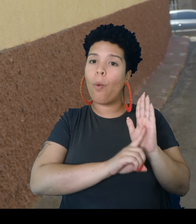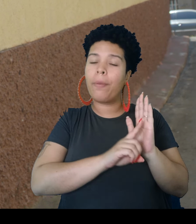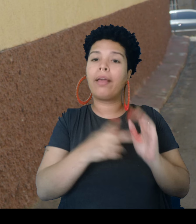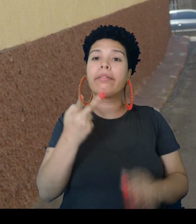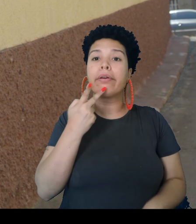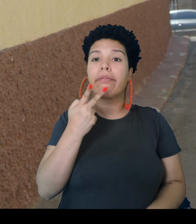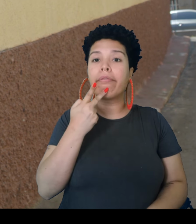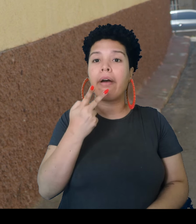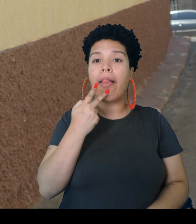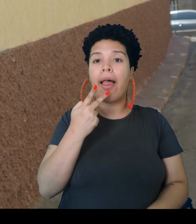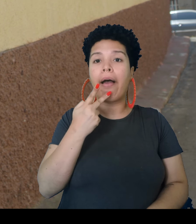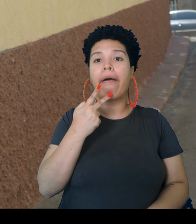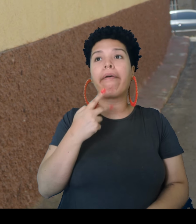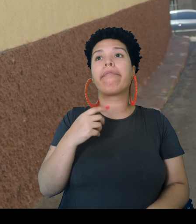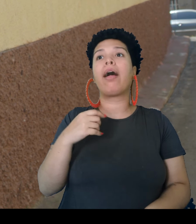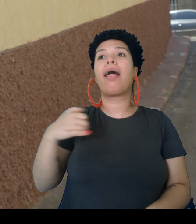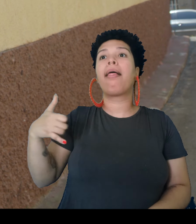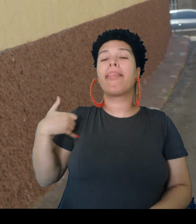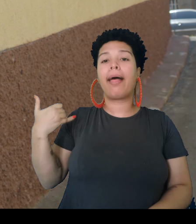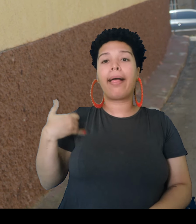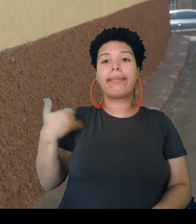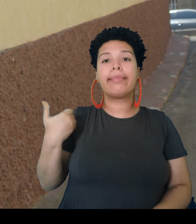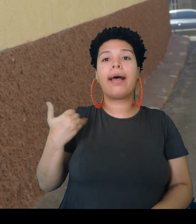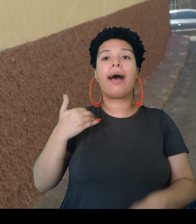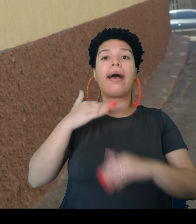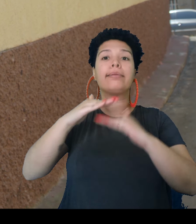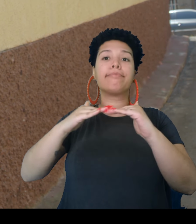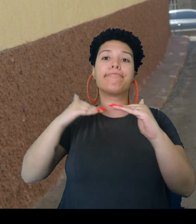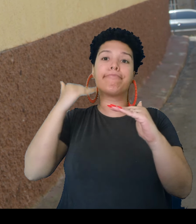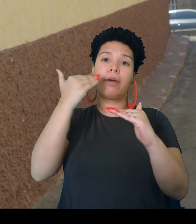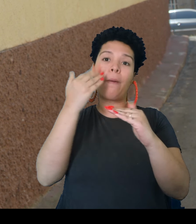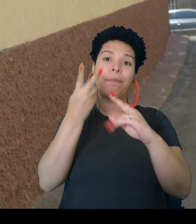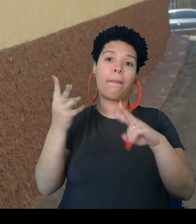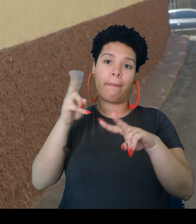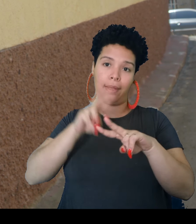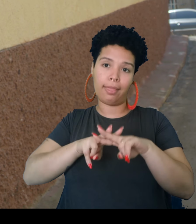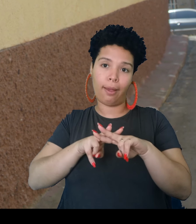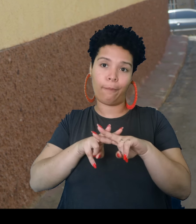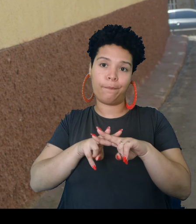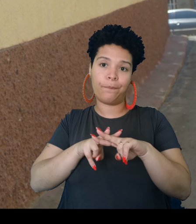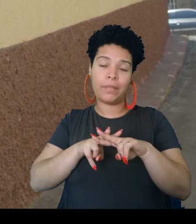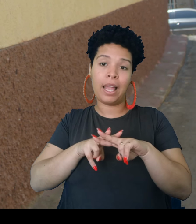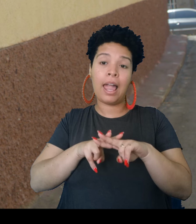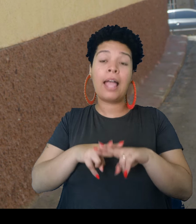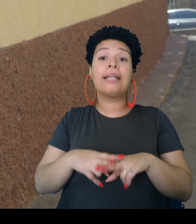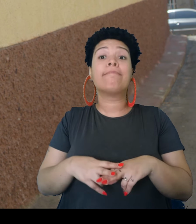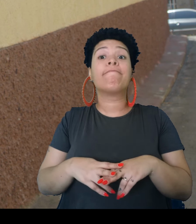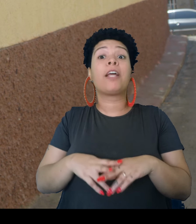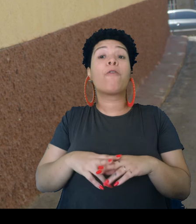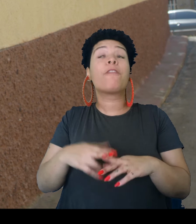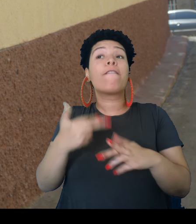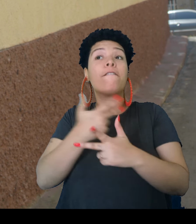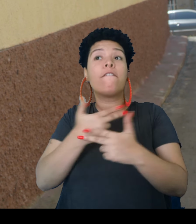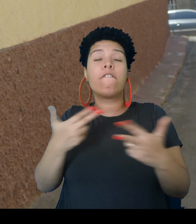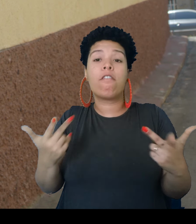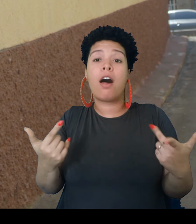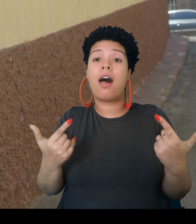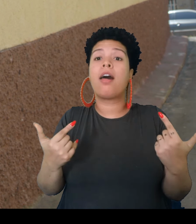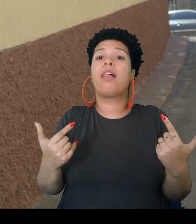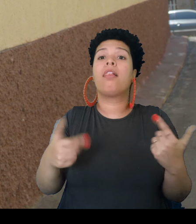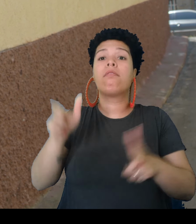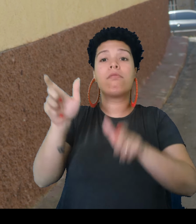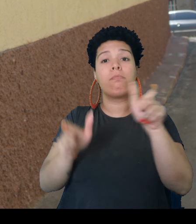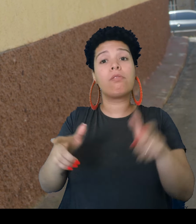era de 13 anos. E, de novo, é uma coisa que deve e pode ser criticada, porém a gente não pode distorcer a